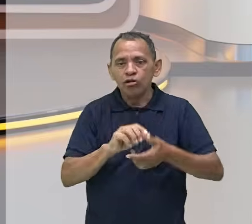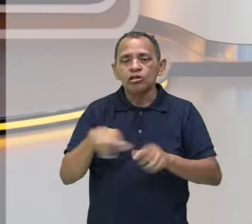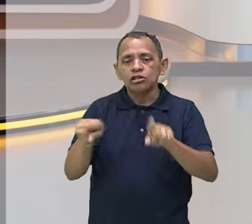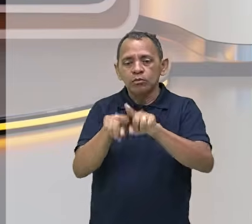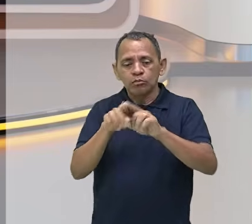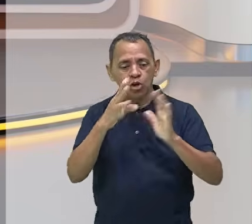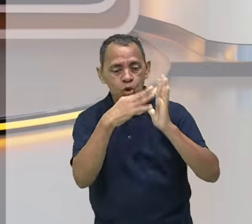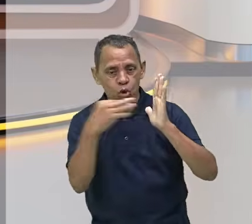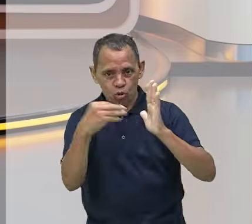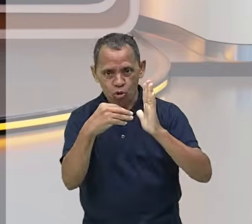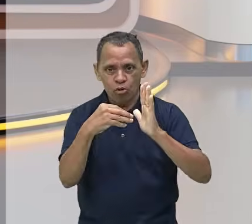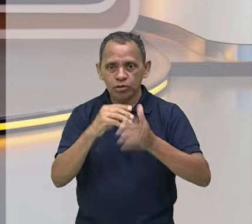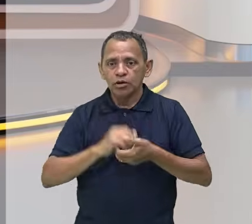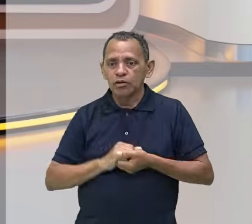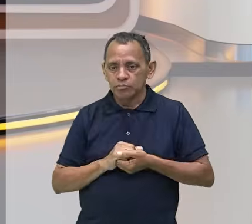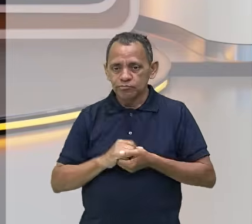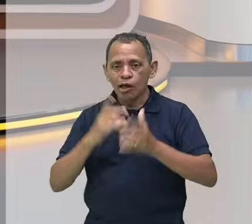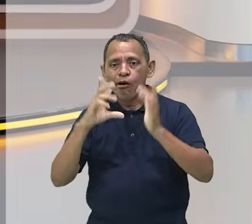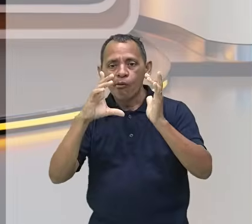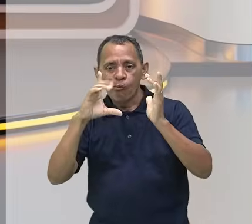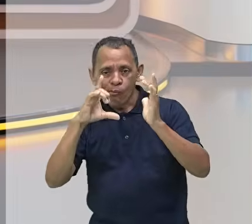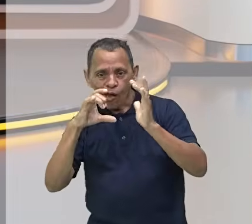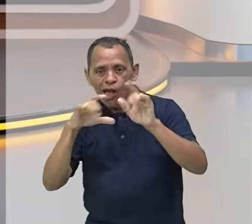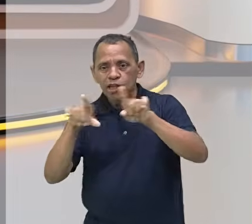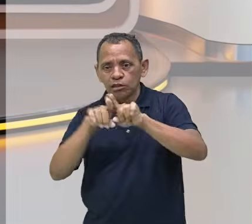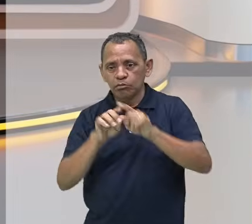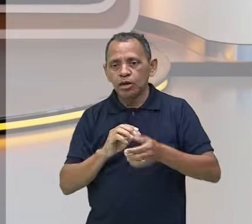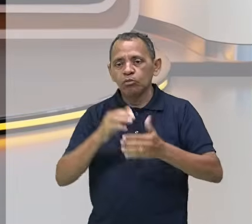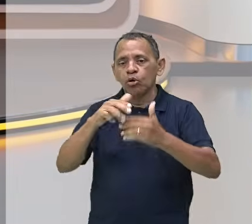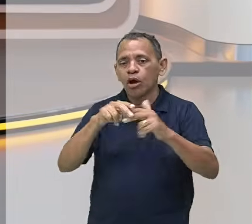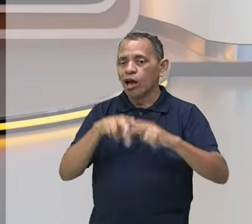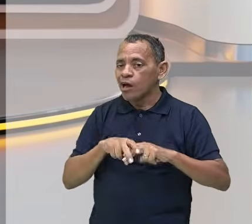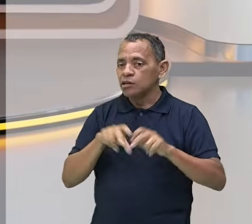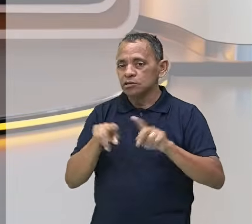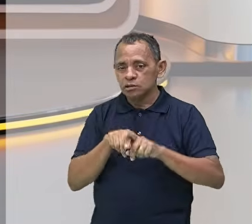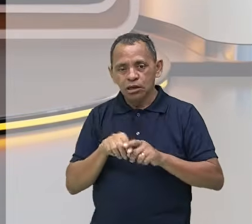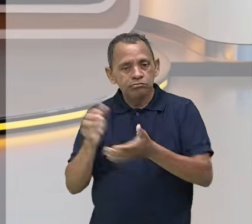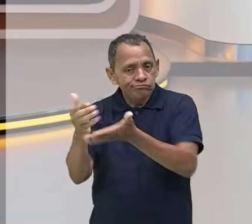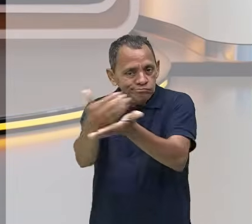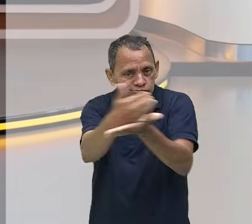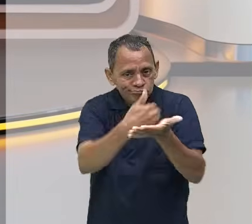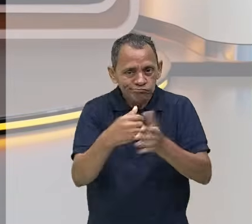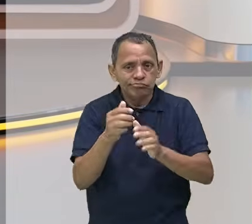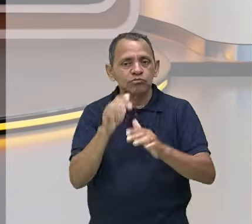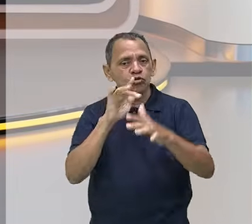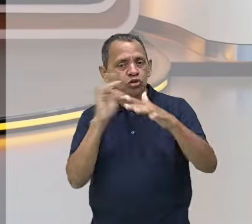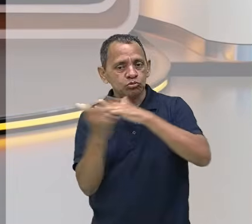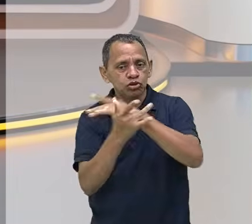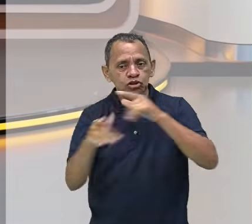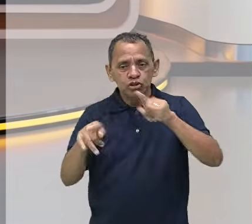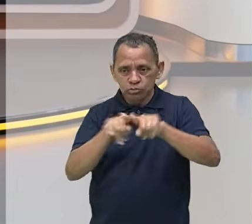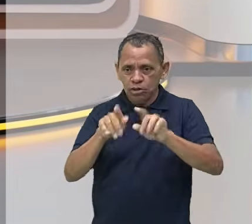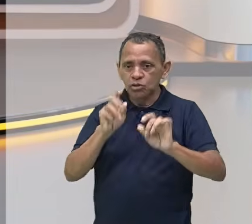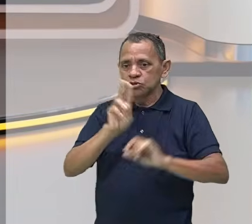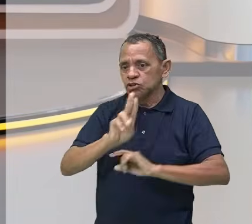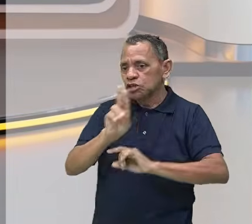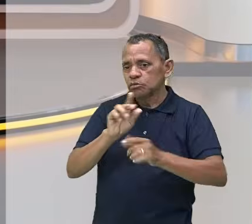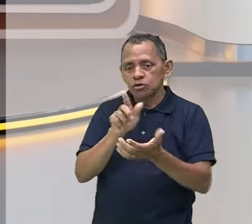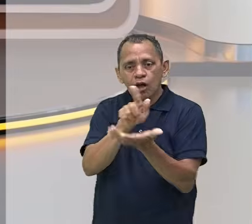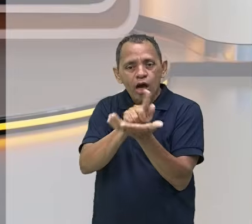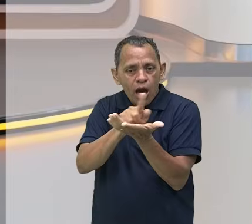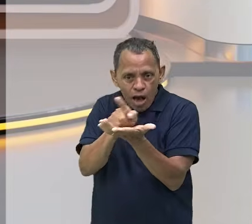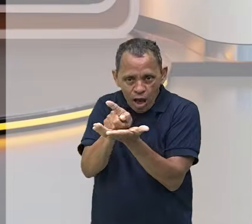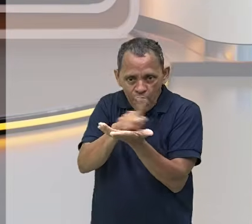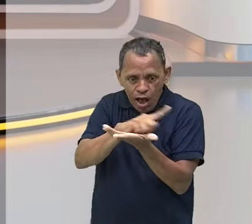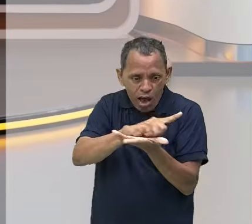determinado local através dos recursos que utilizamos das mídias, uma bússola, gente, a bússola, o